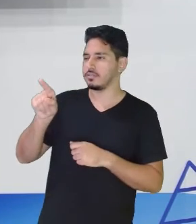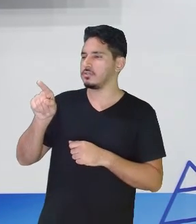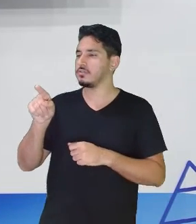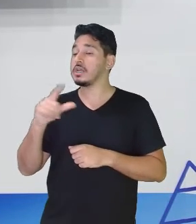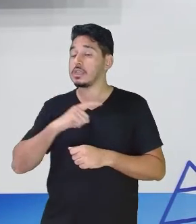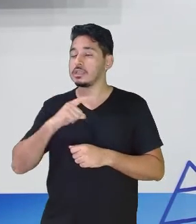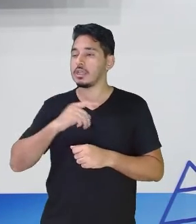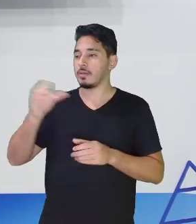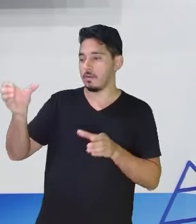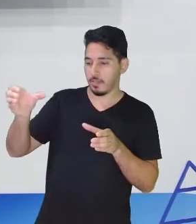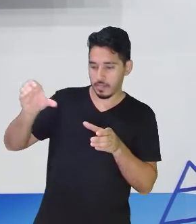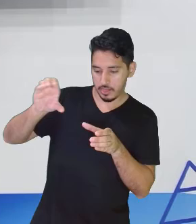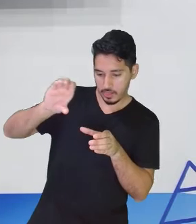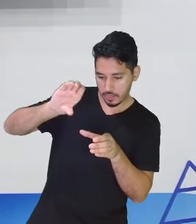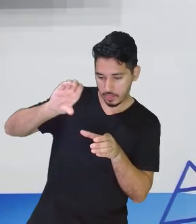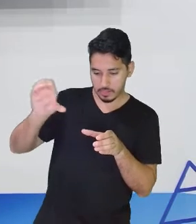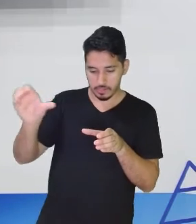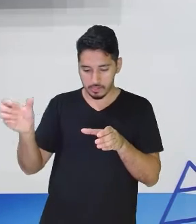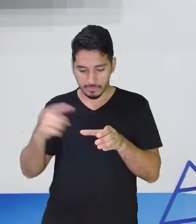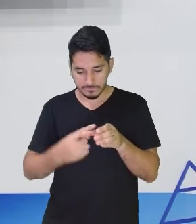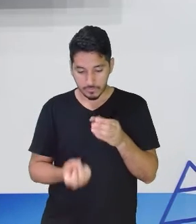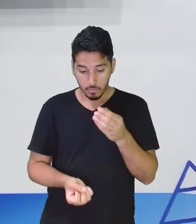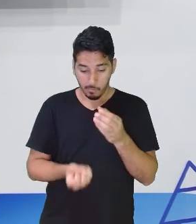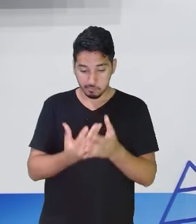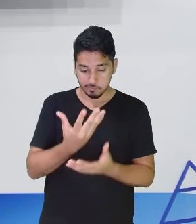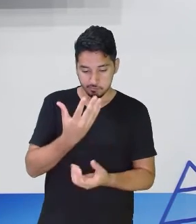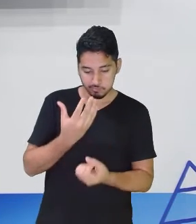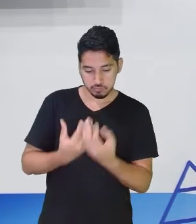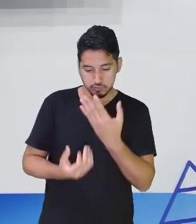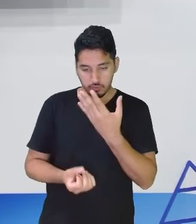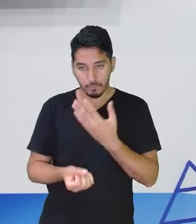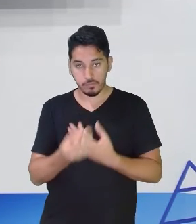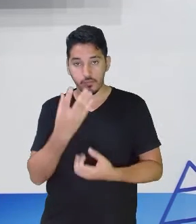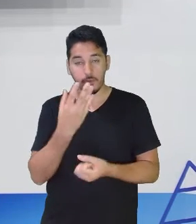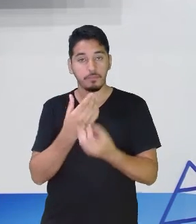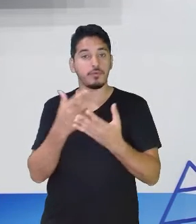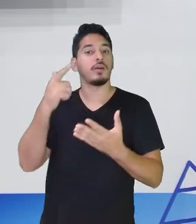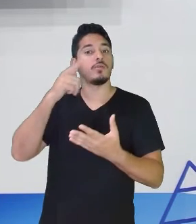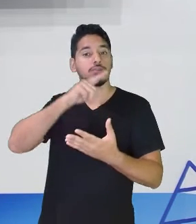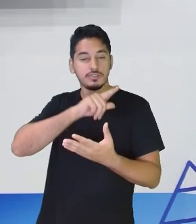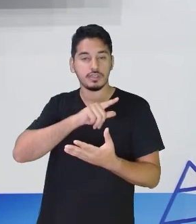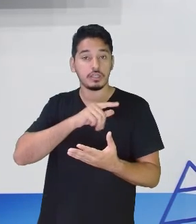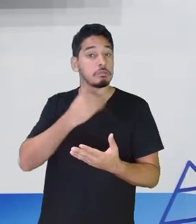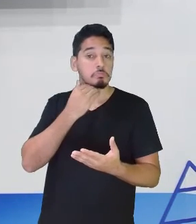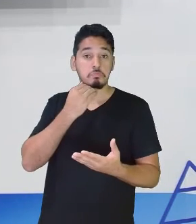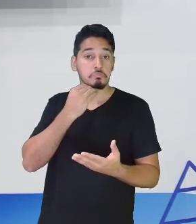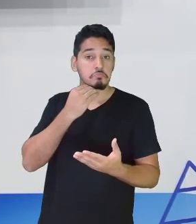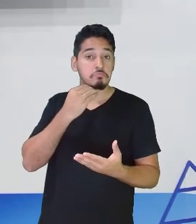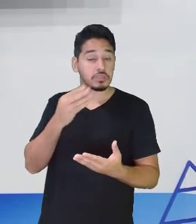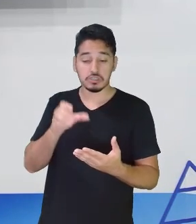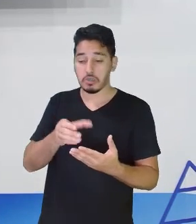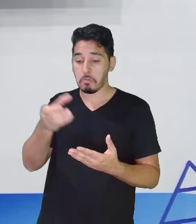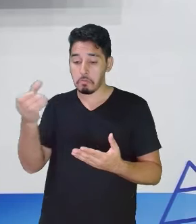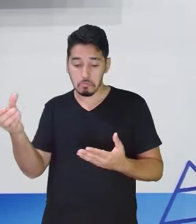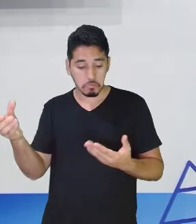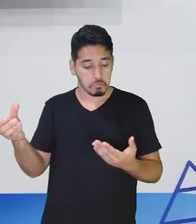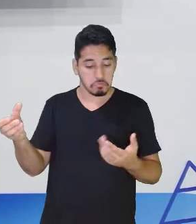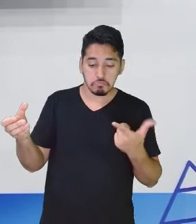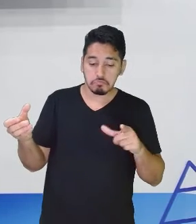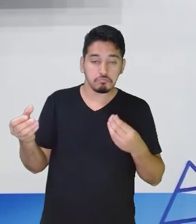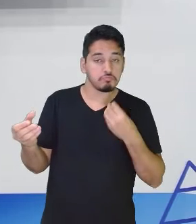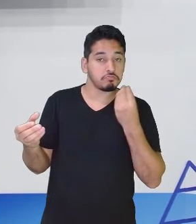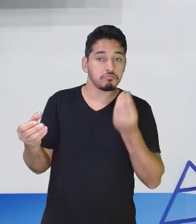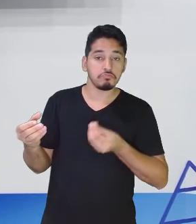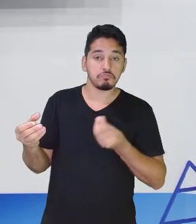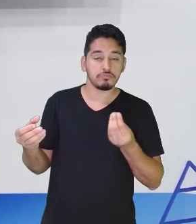para poder produzir materiais diferentes. Então, veja que interessante. Então, os objetos,